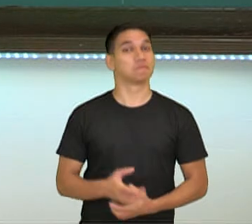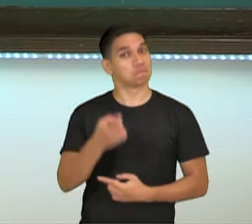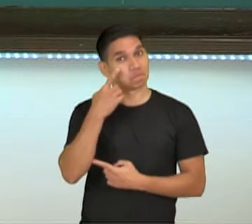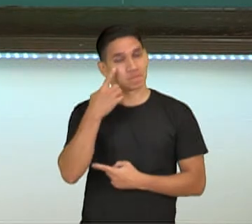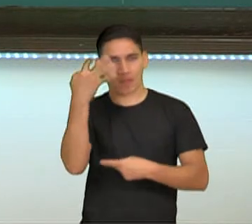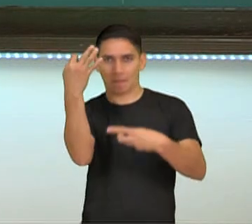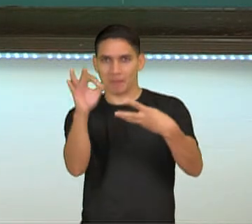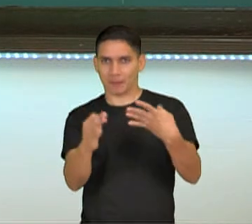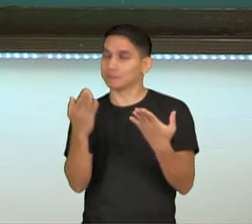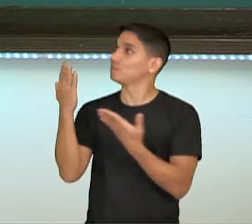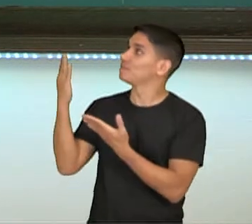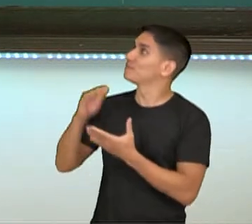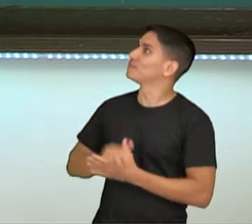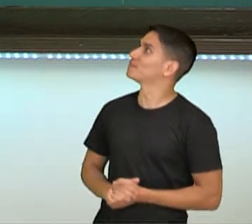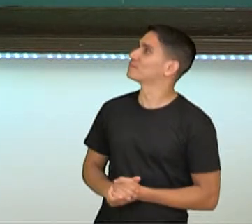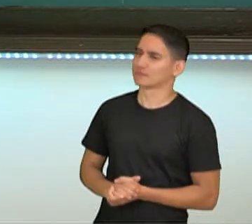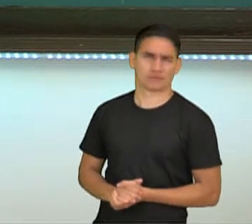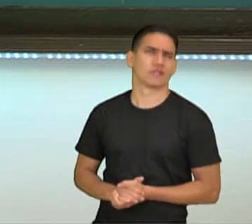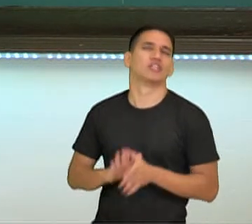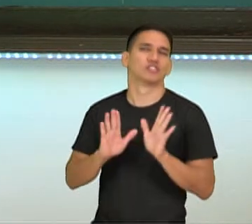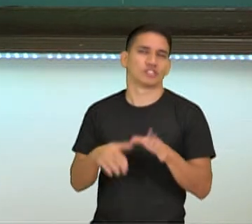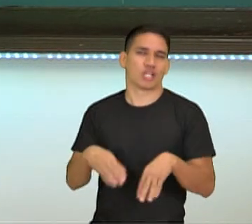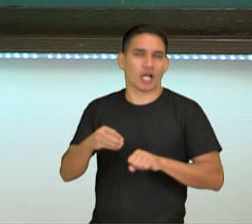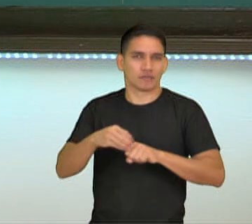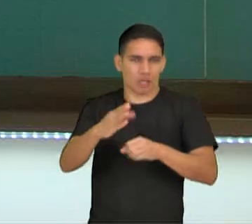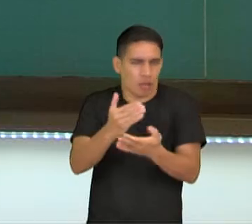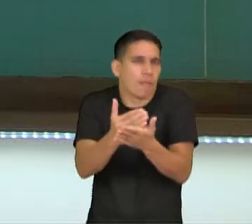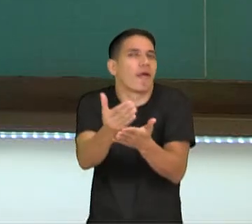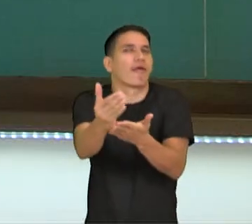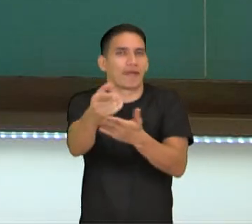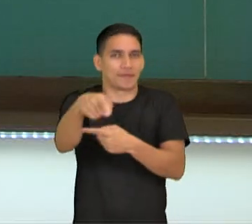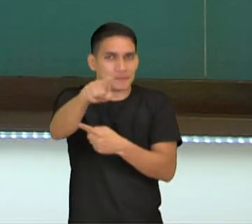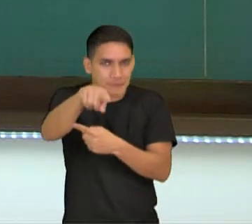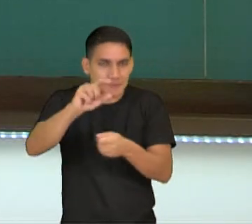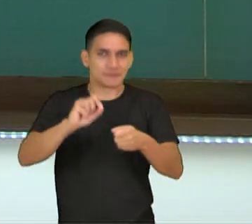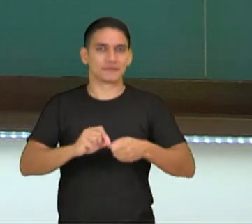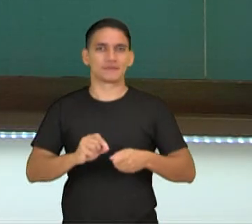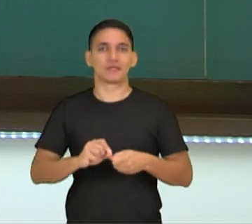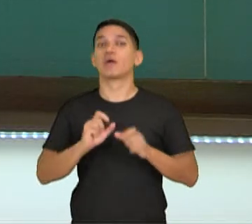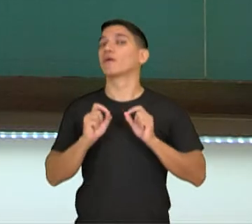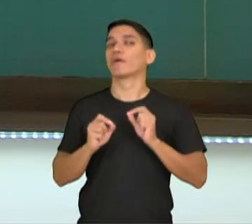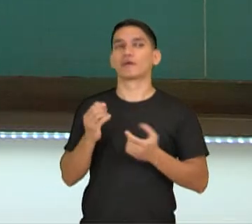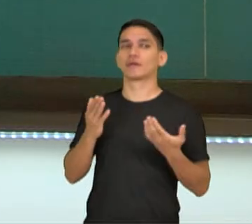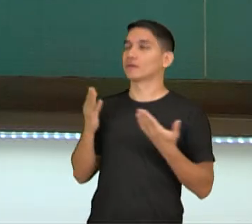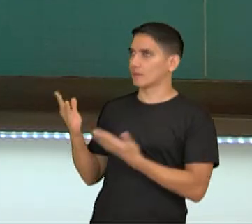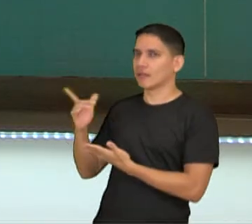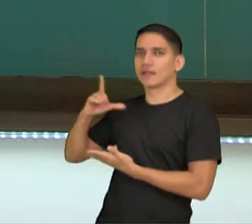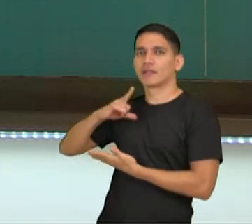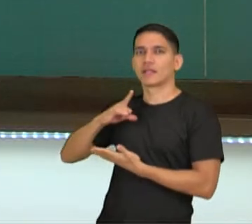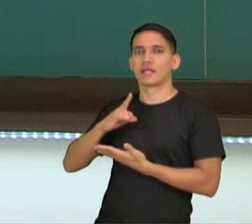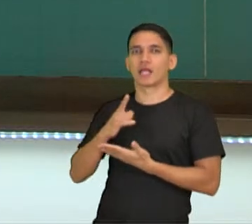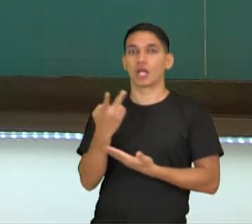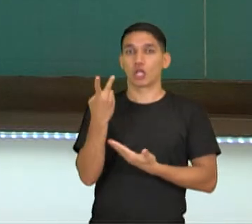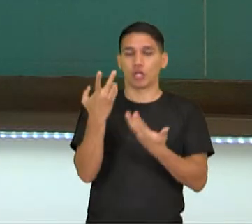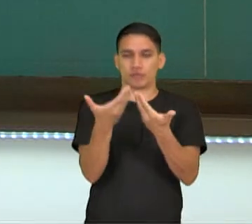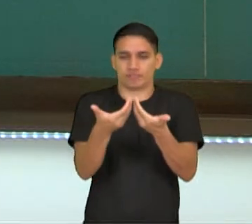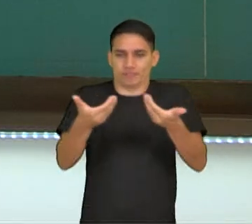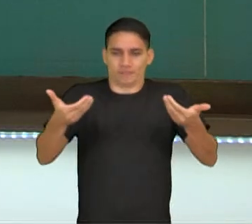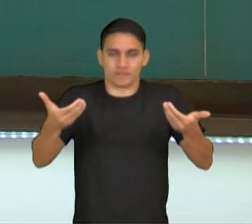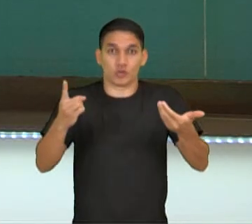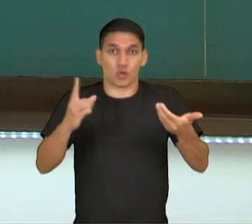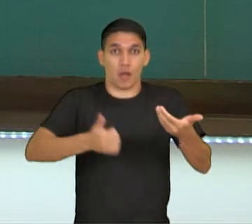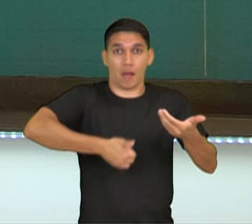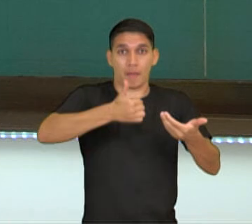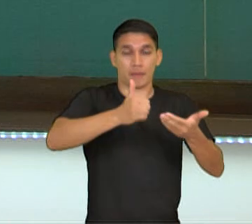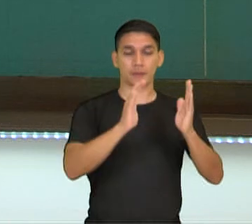Vamos lá então, pessoal, aqui eu já deixei pronta para vocês, fazendo aqui em duas partes, tá? Então a primeira